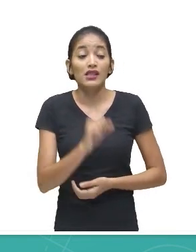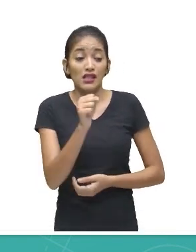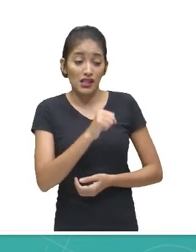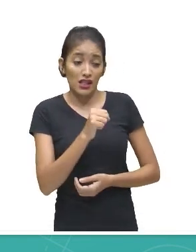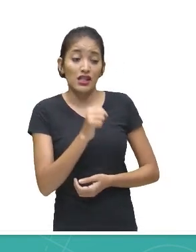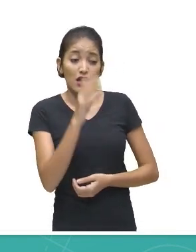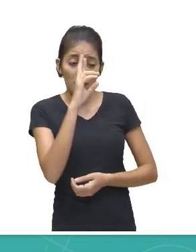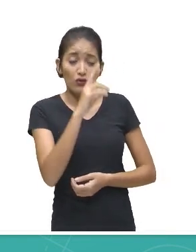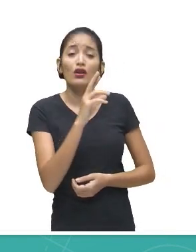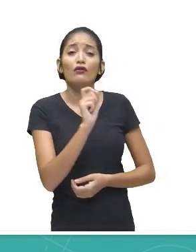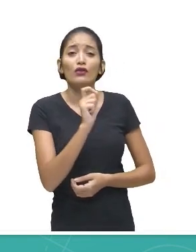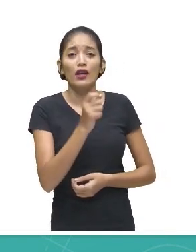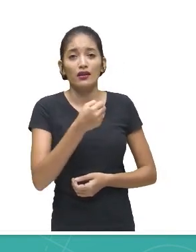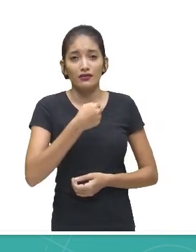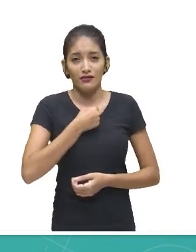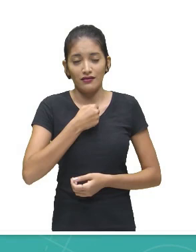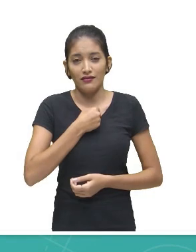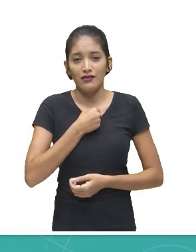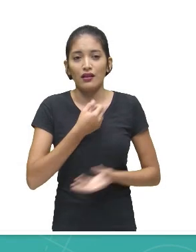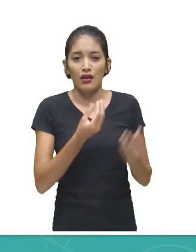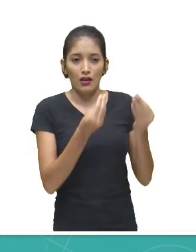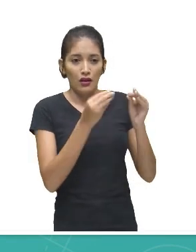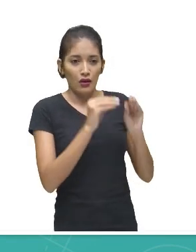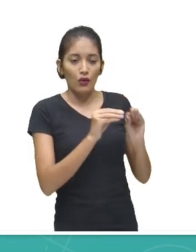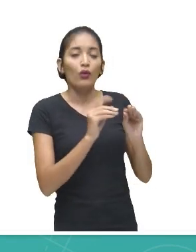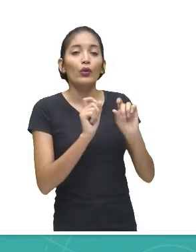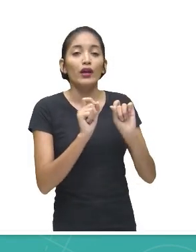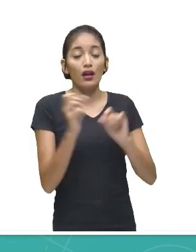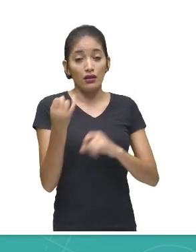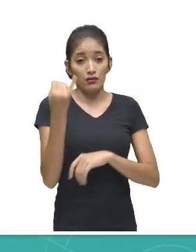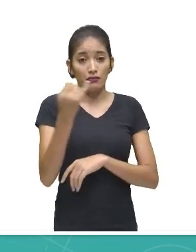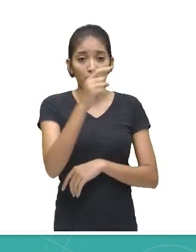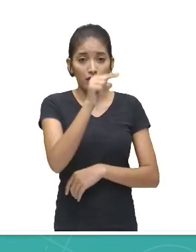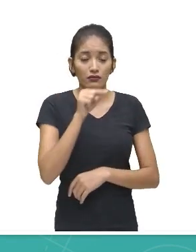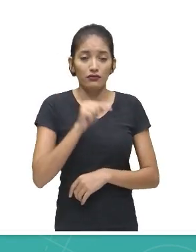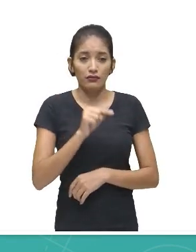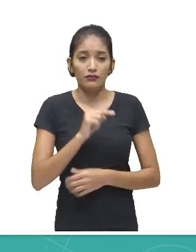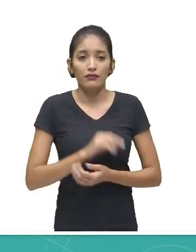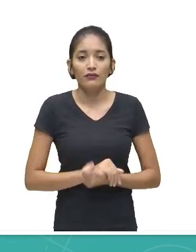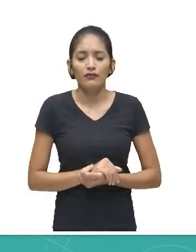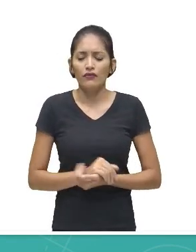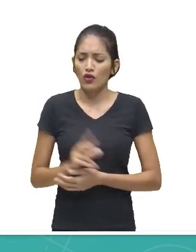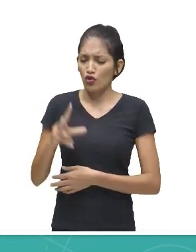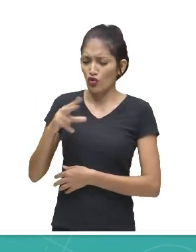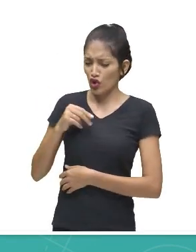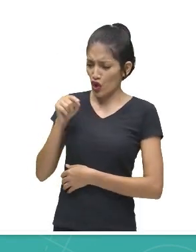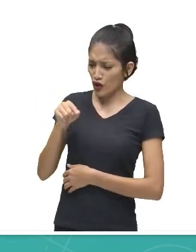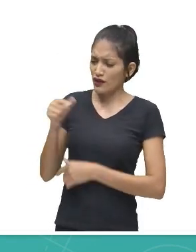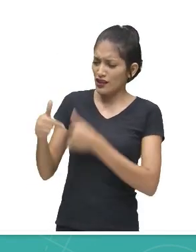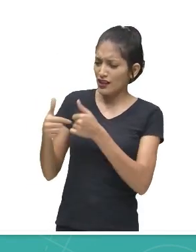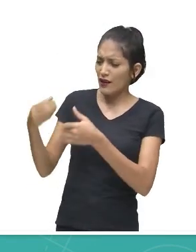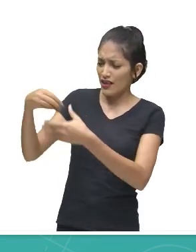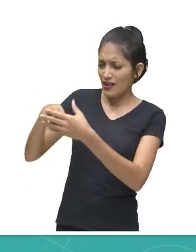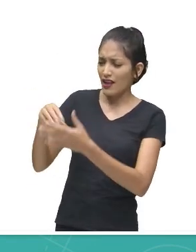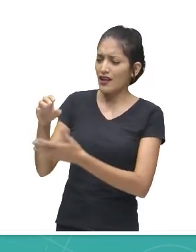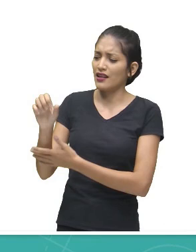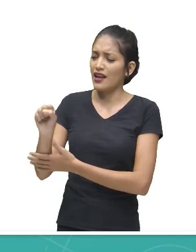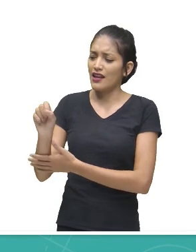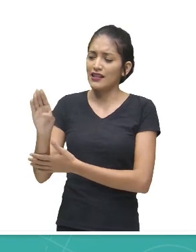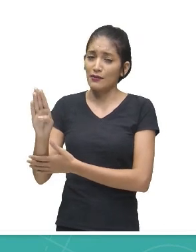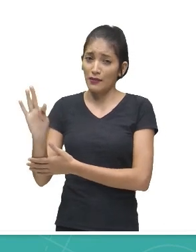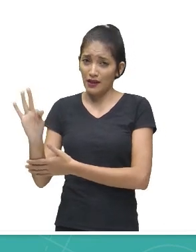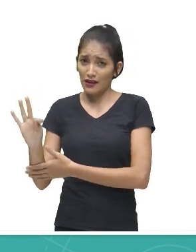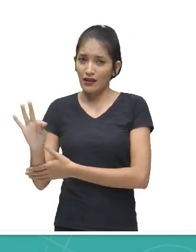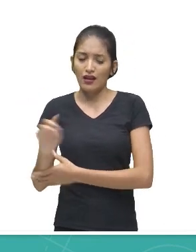Silvio Santos, ó. Colocou a exclamação lá, né, da importância de trabalhar no canal. Nossa, você trabalha no SBT? Não,